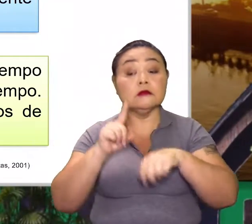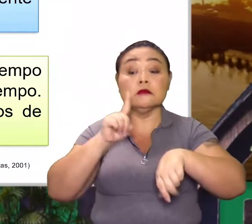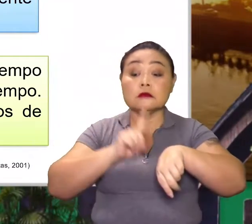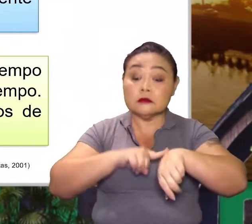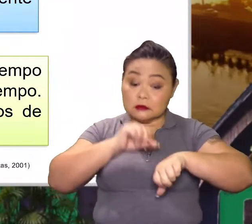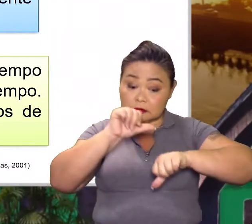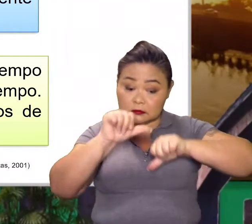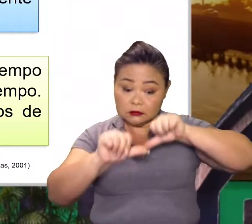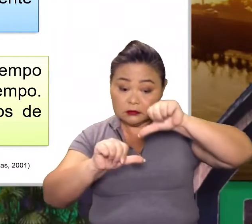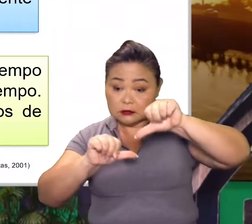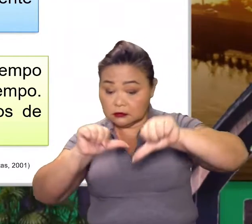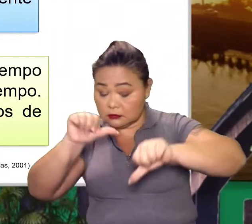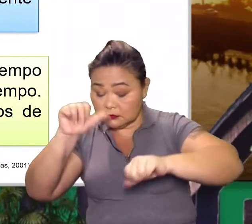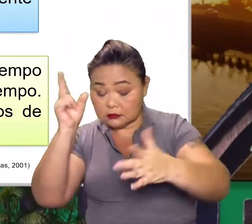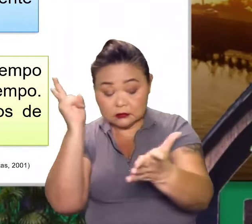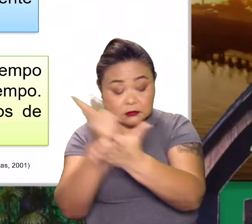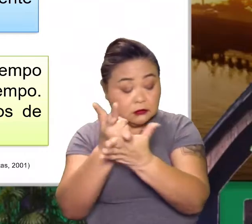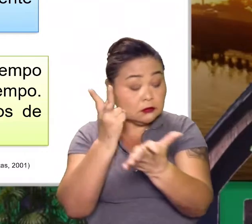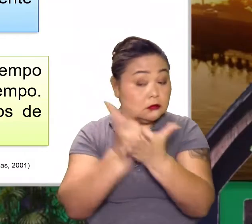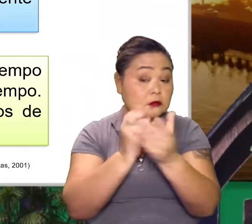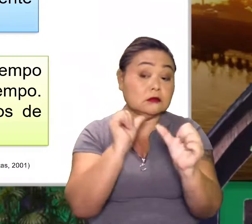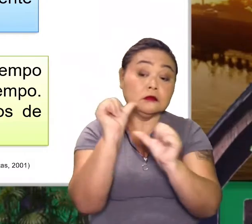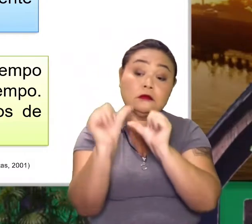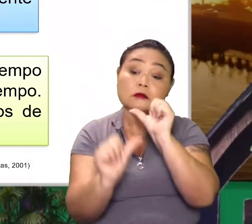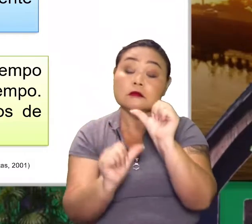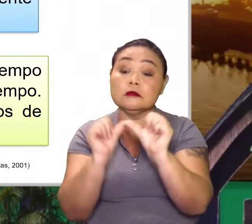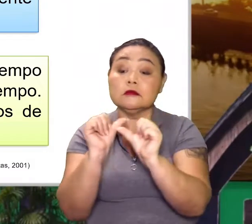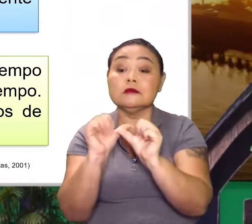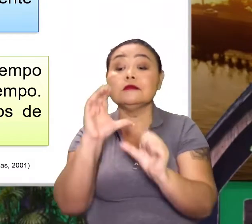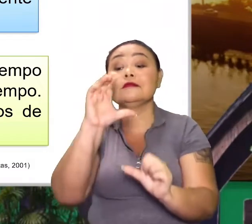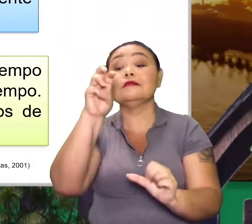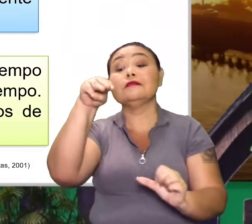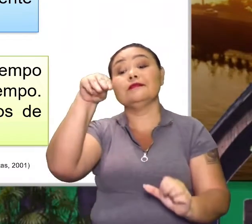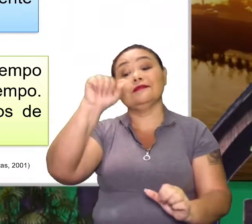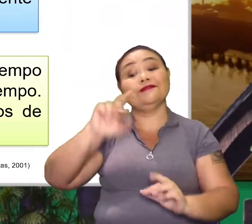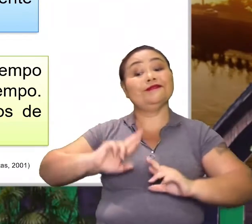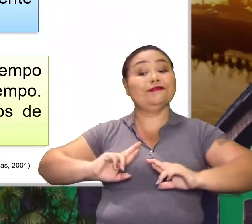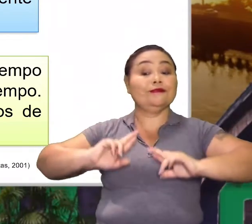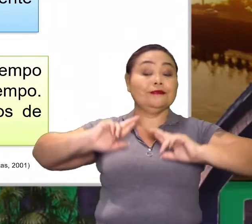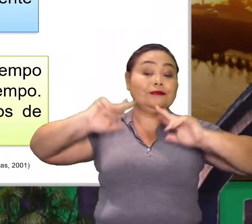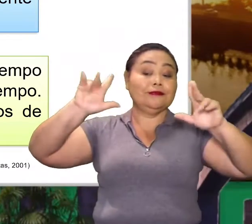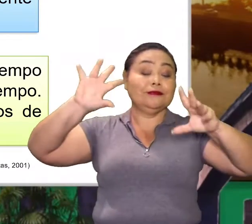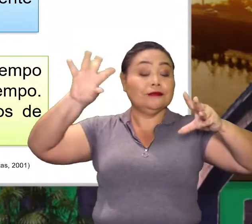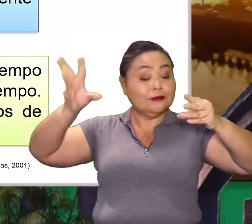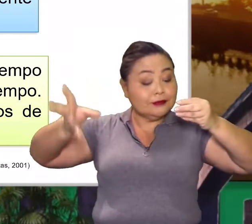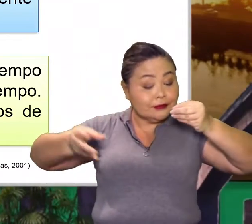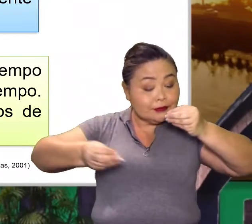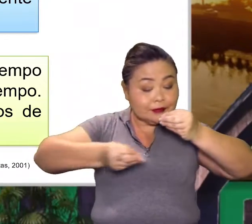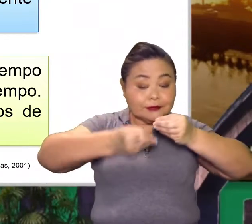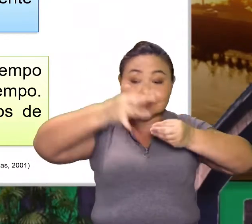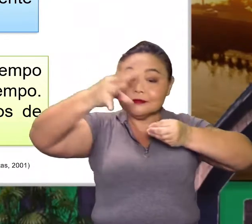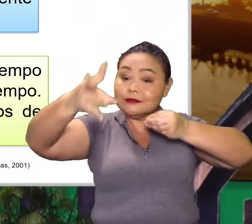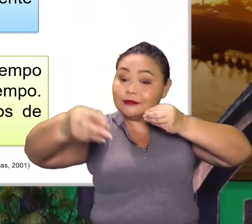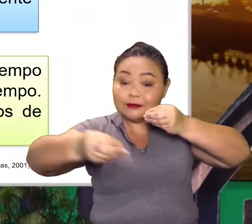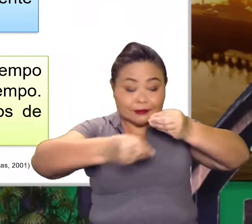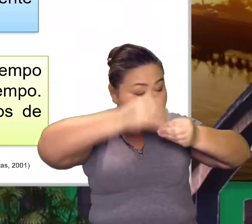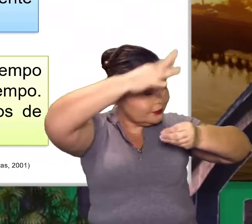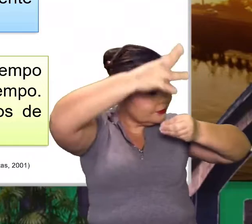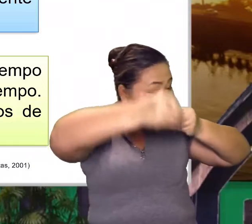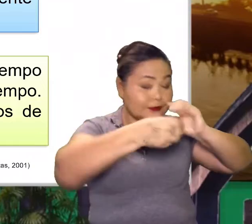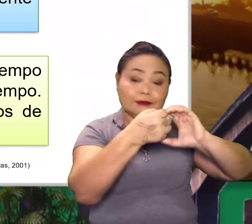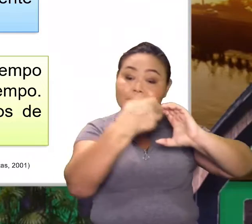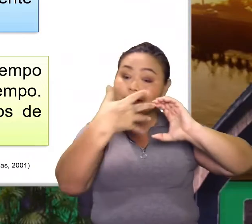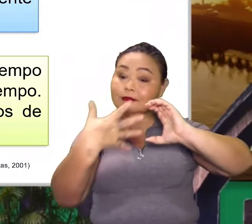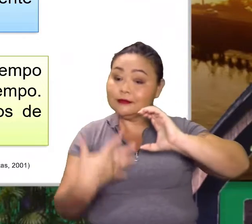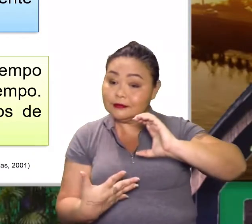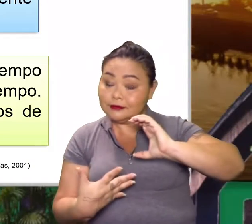tempo muda constantemente. Já o clima, ela é uma junção de várias características